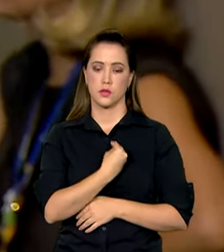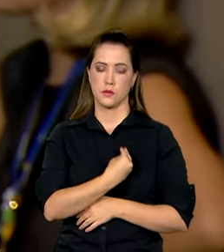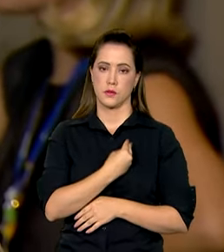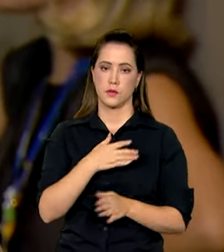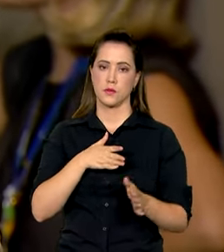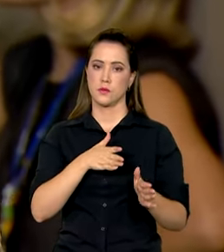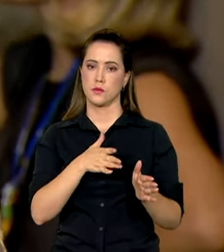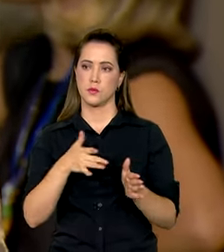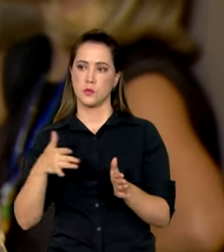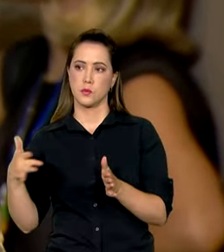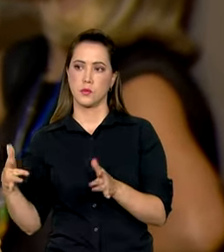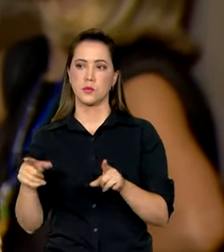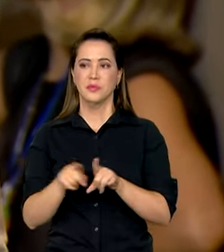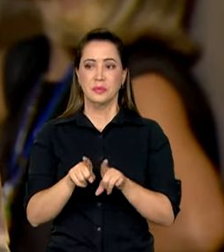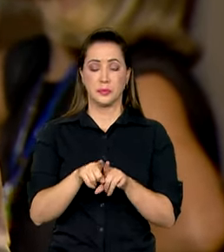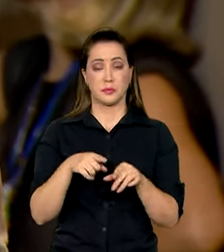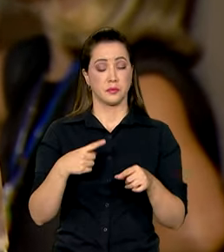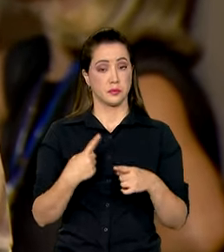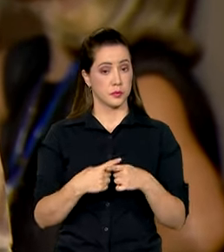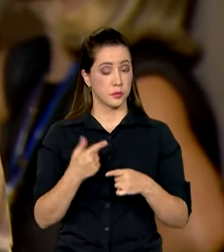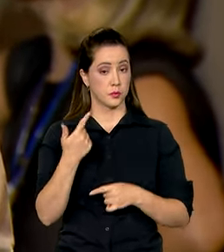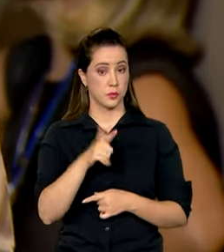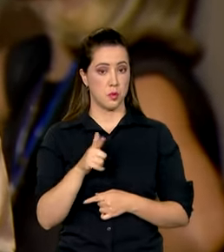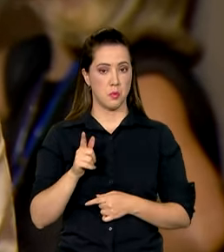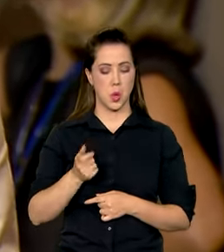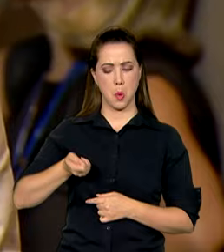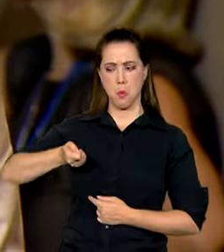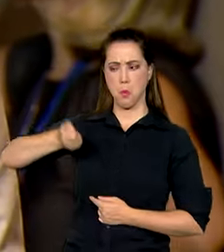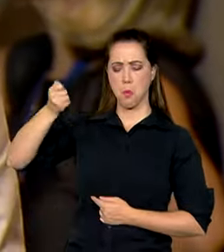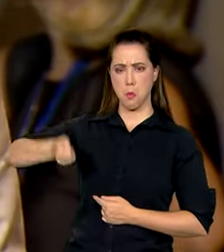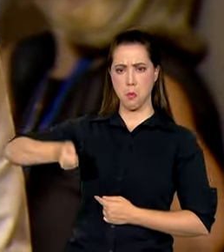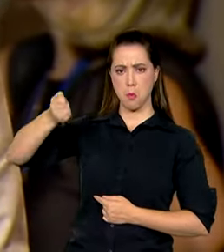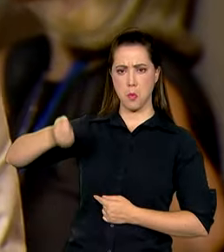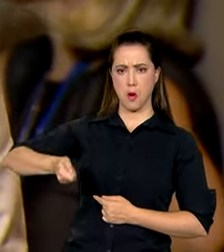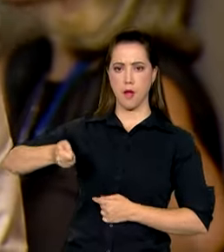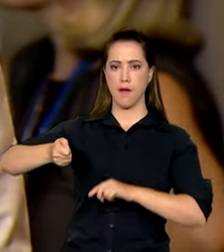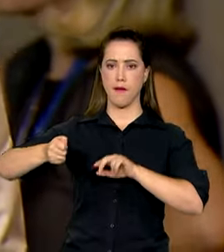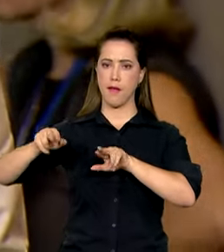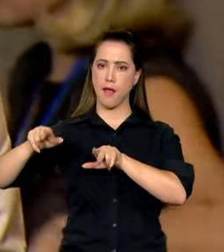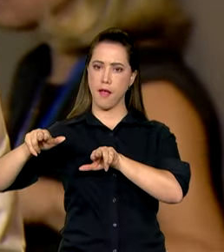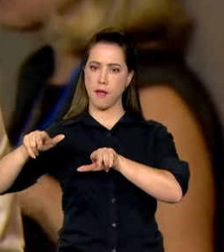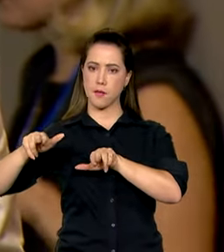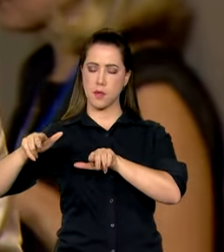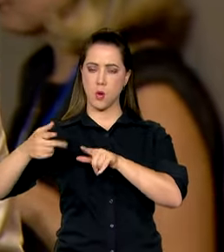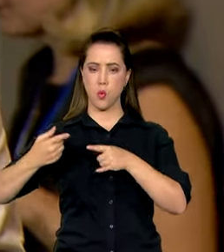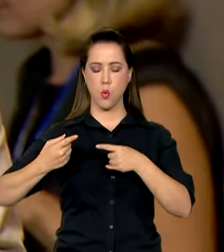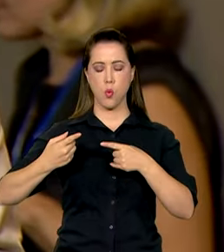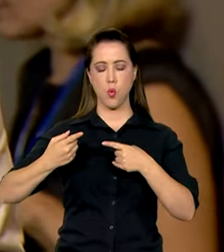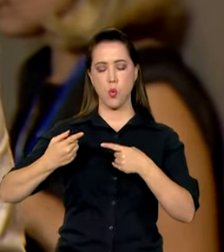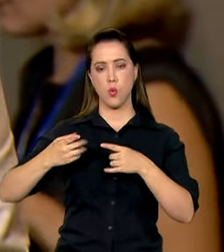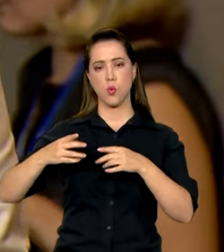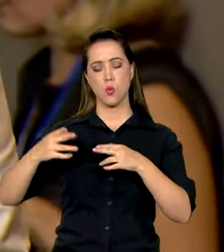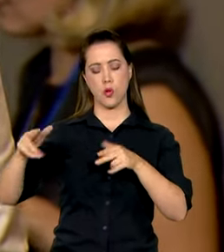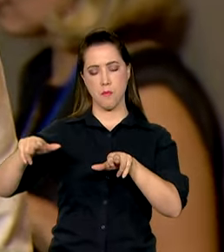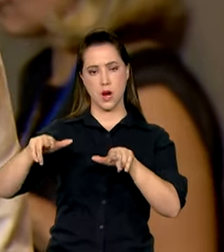né, ultimamente, porque, afinal, o autoritarismo, ele é primo irmão do obscurantismo. E nós,